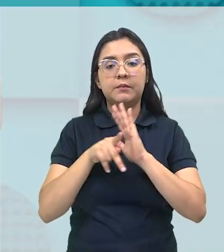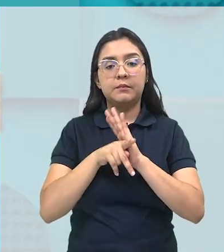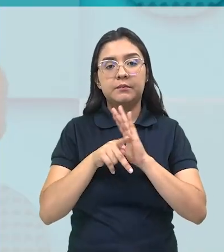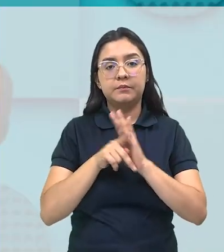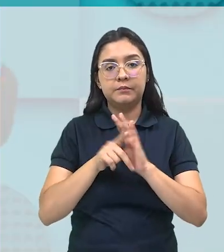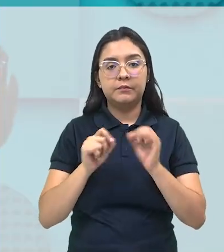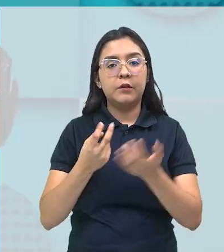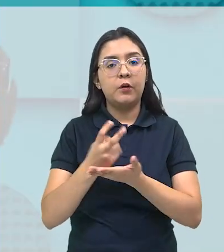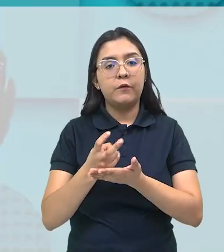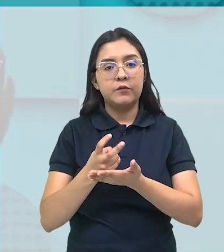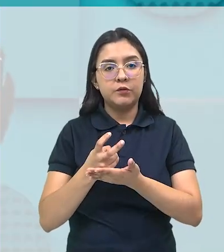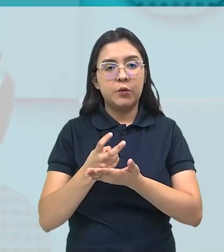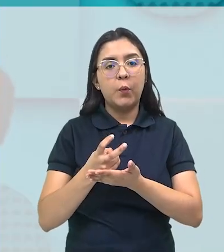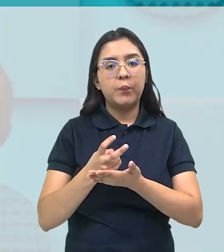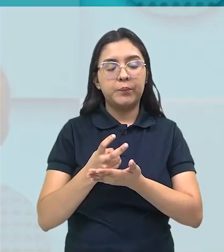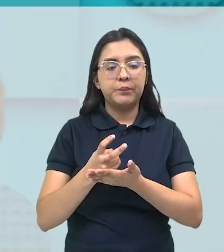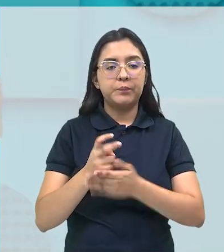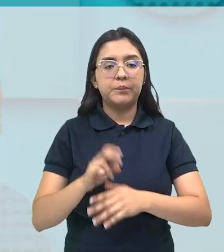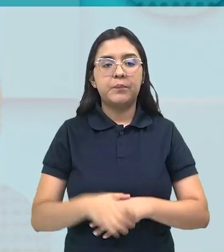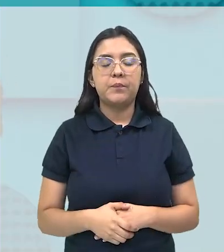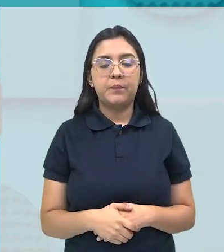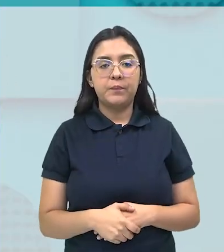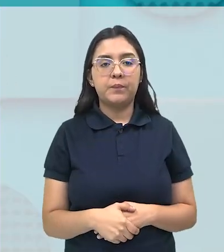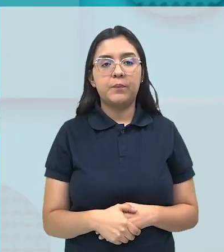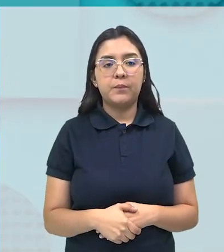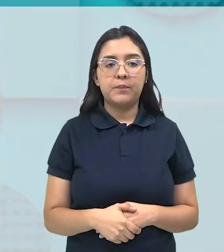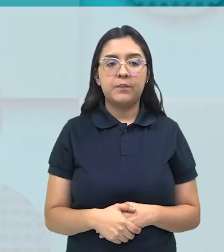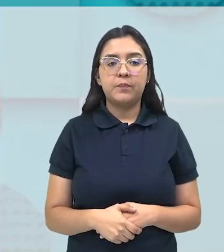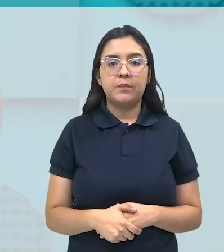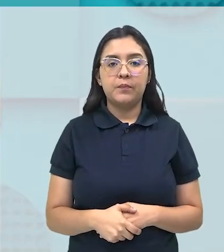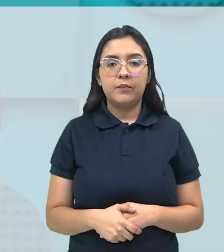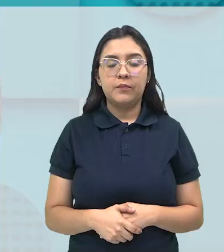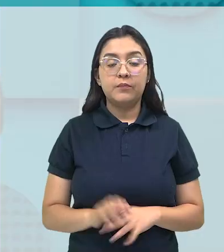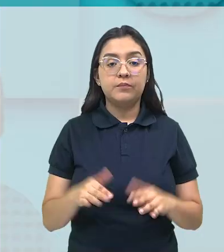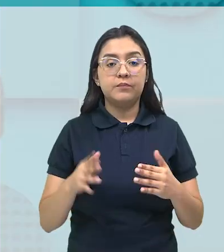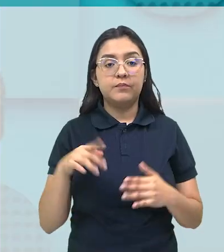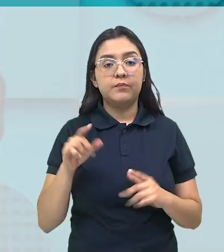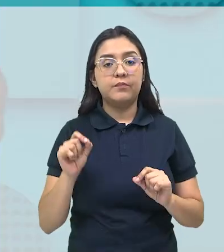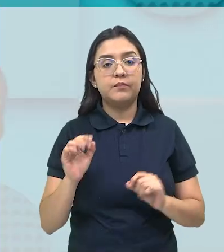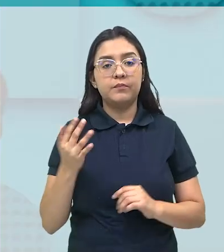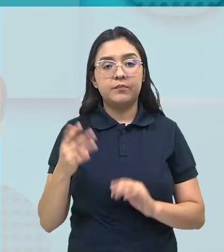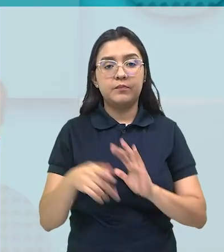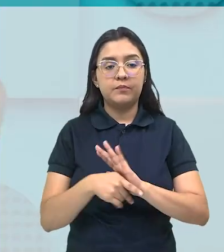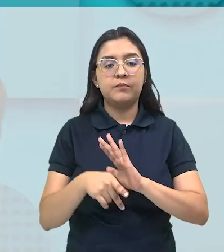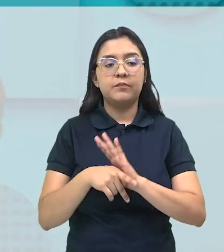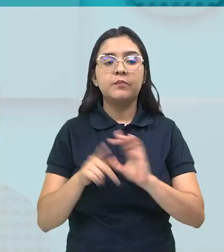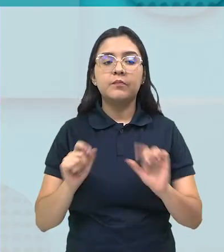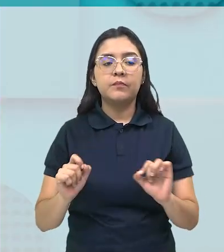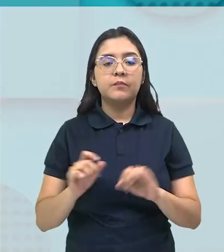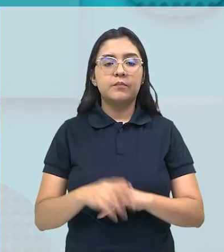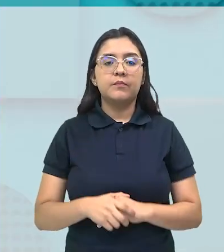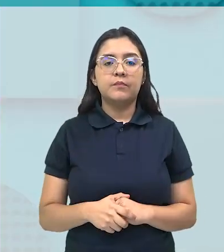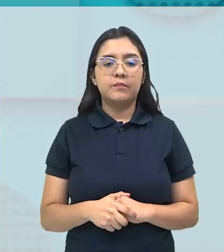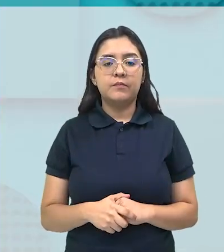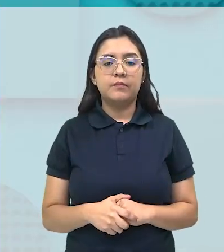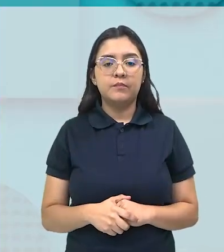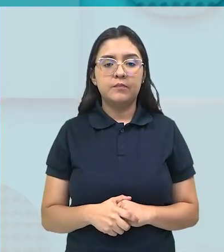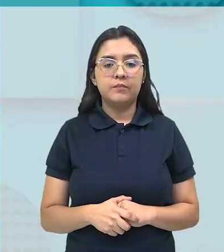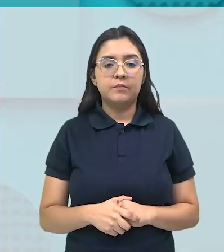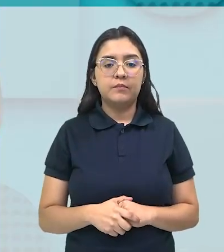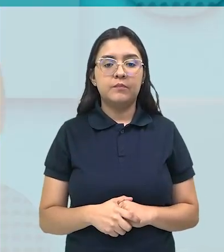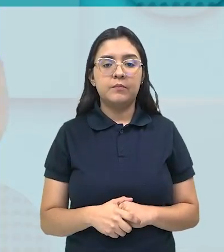aquela característica da convulsão, né? Da pessoa se tremer, se bater todinha, né? Então, é isso que acontece durante esse